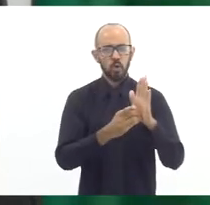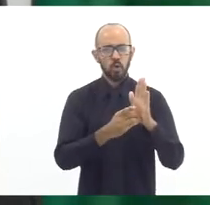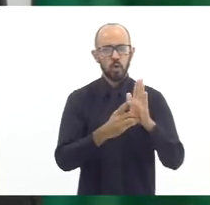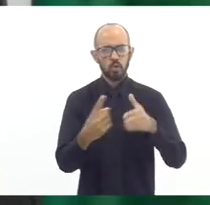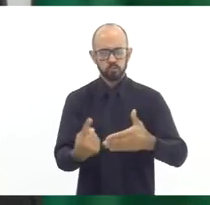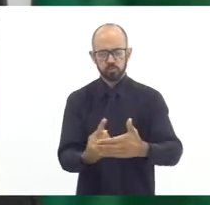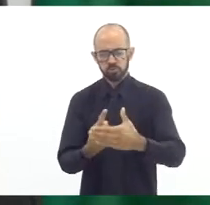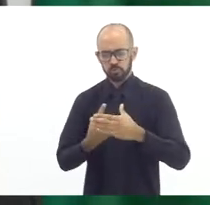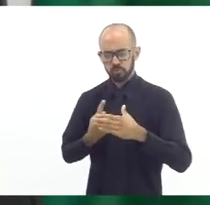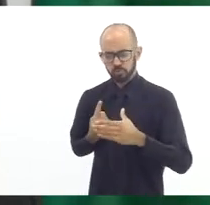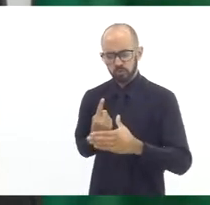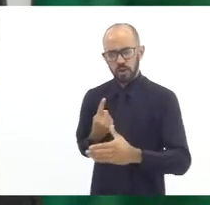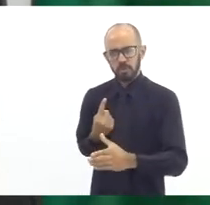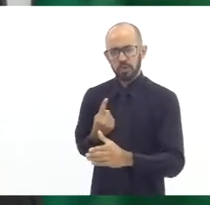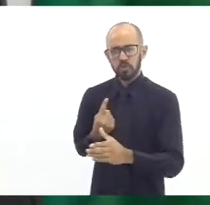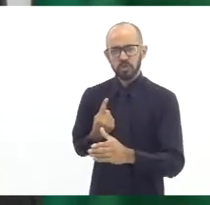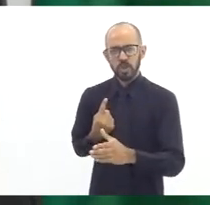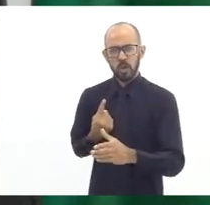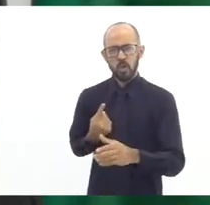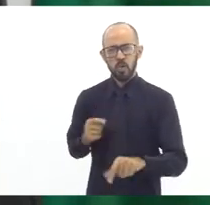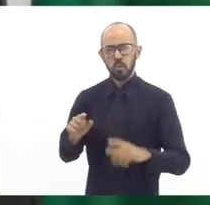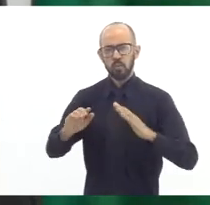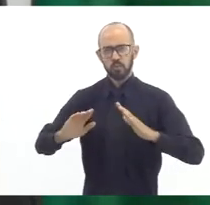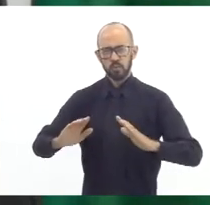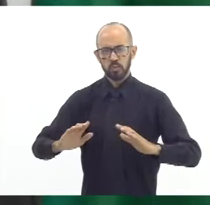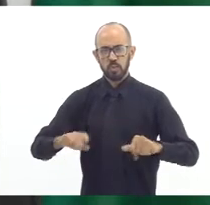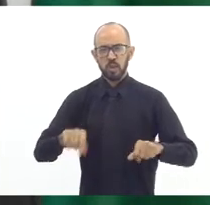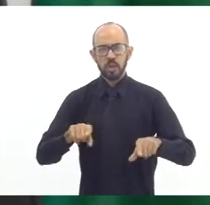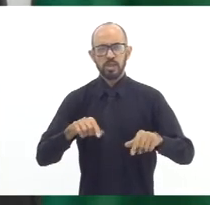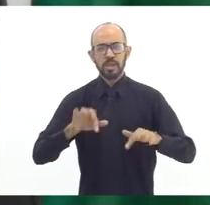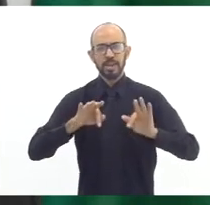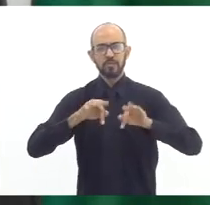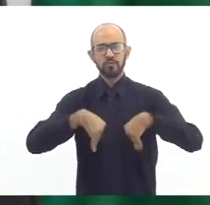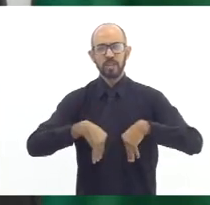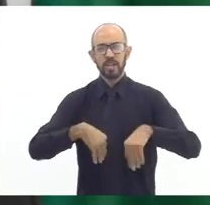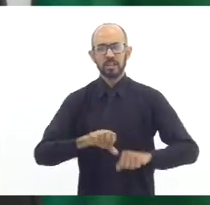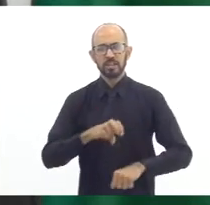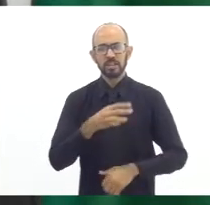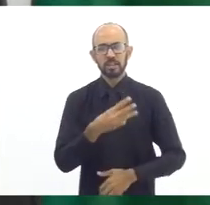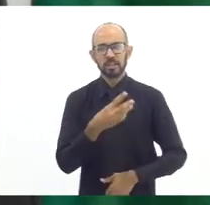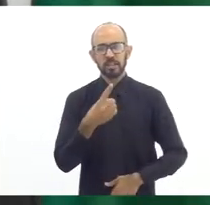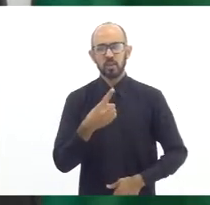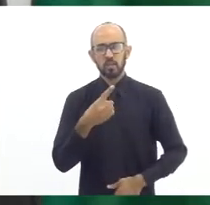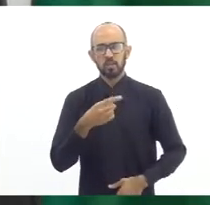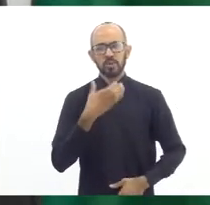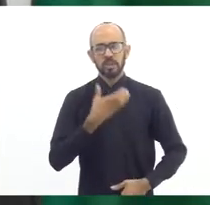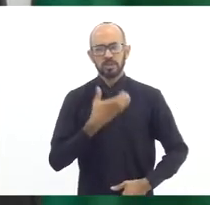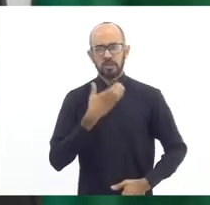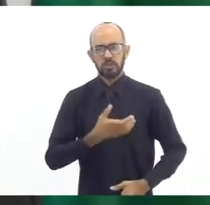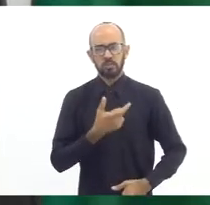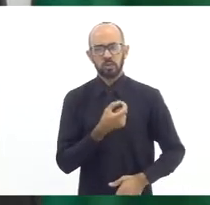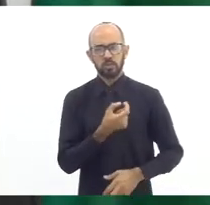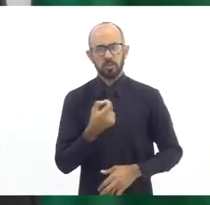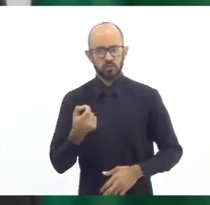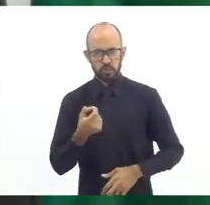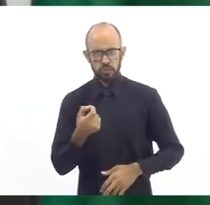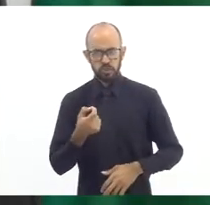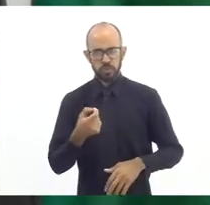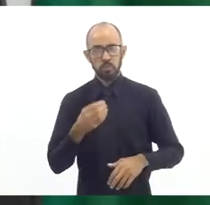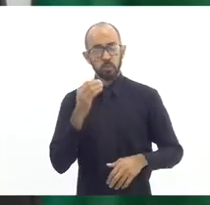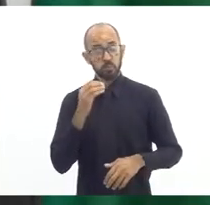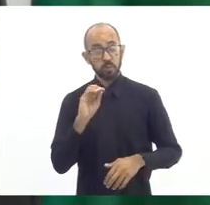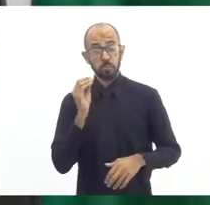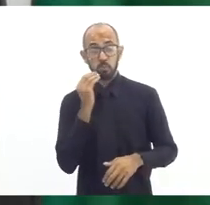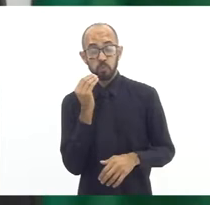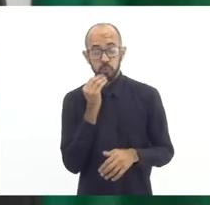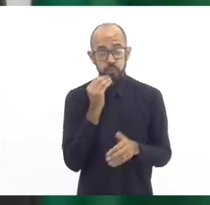E o distanciamento. E ele termina no dia 31 de dezembro de 2020, podendo prorrogar